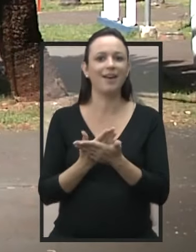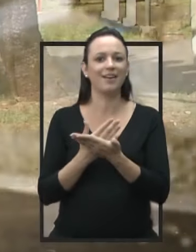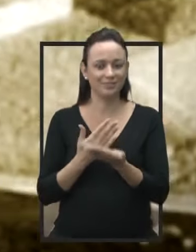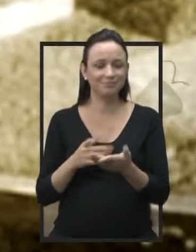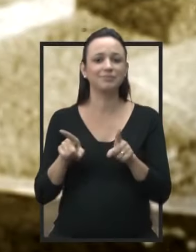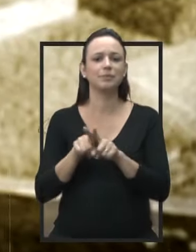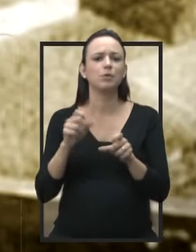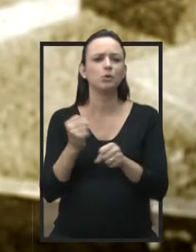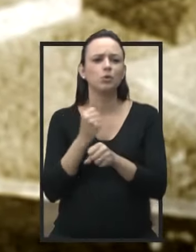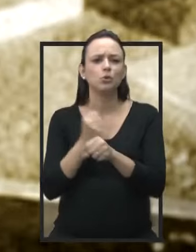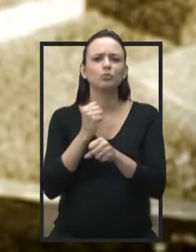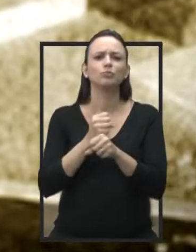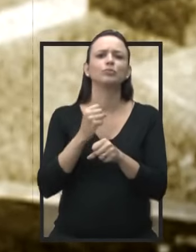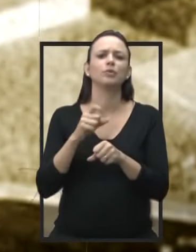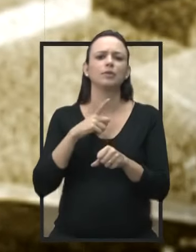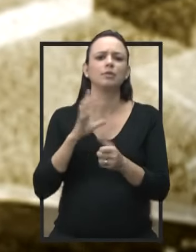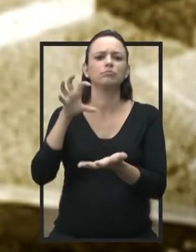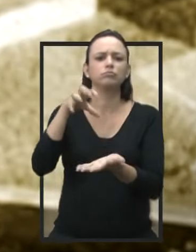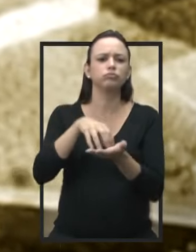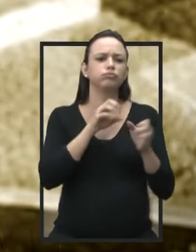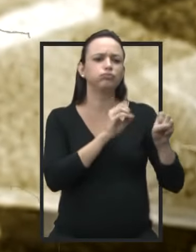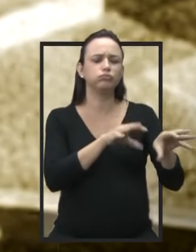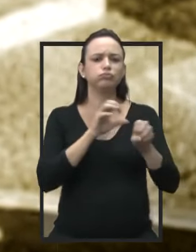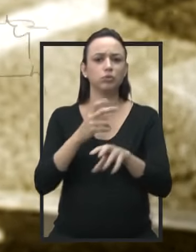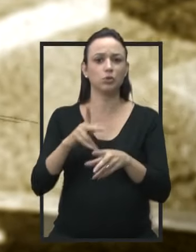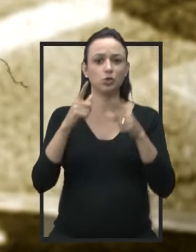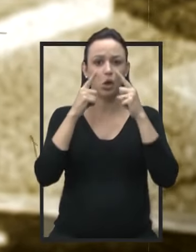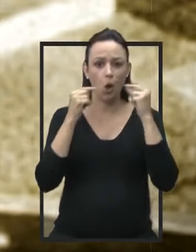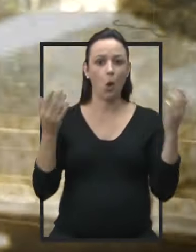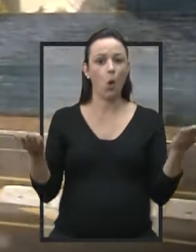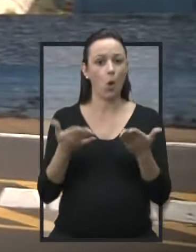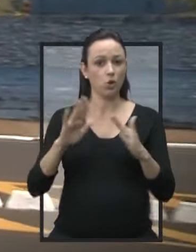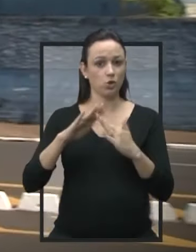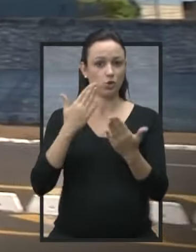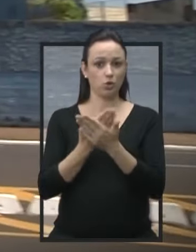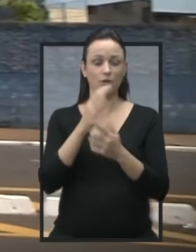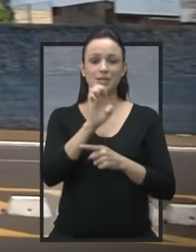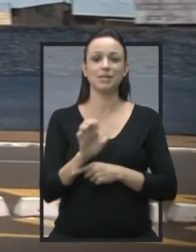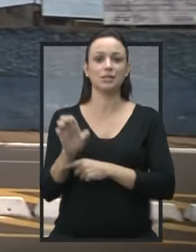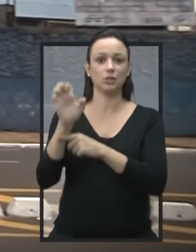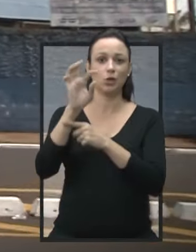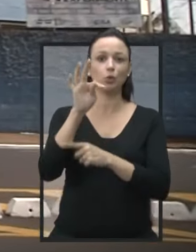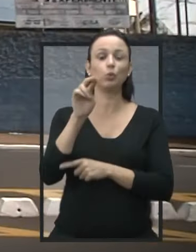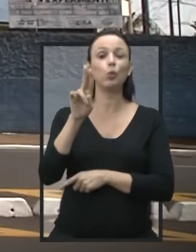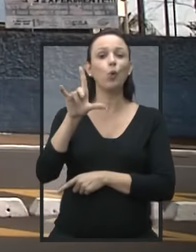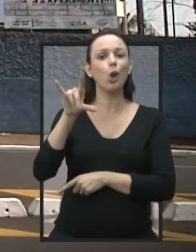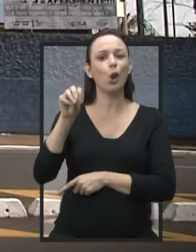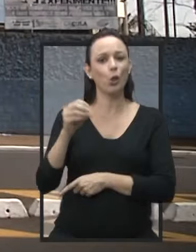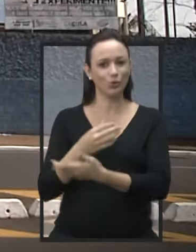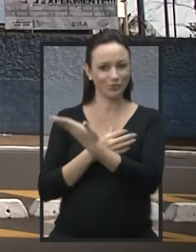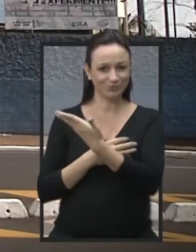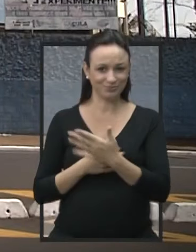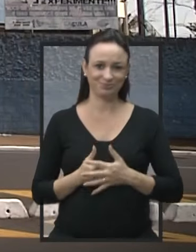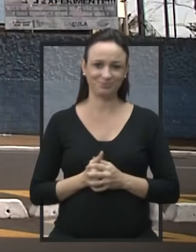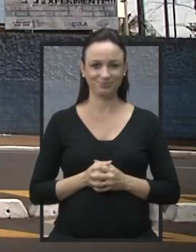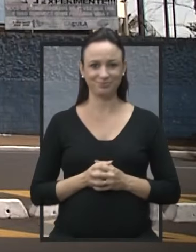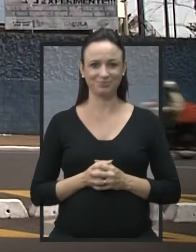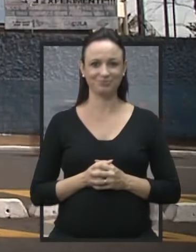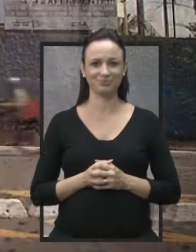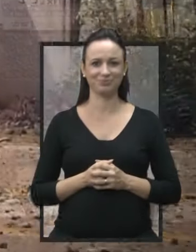Industrial e para a construção do então Centro Educacional de Jaú, hoje Escola Estadual Professor Túlio Espíndola de